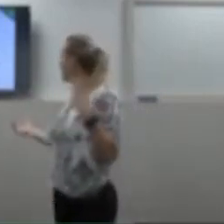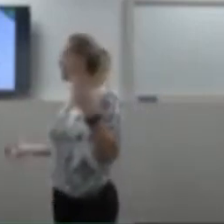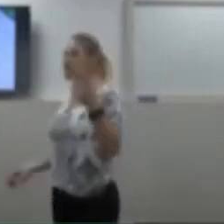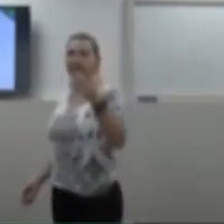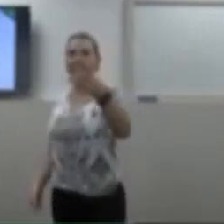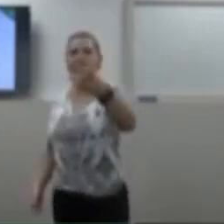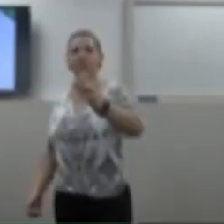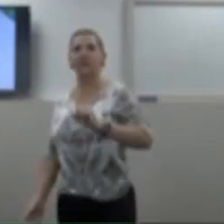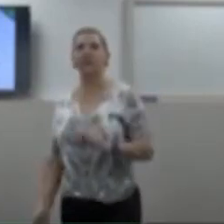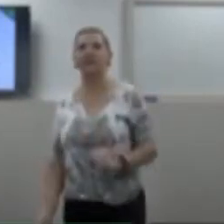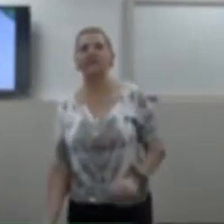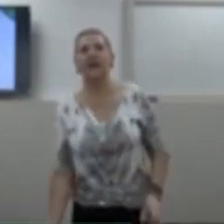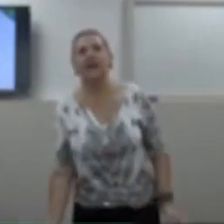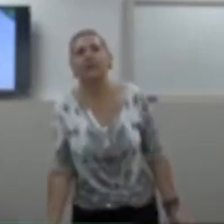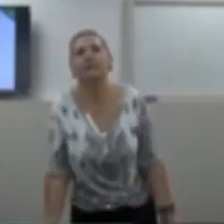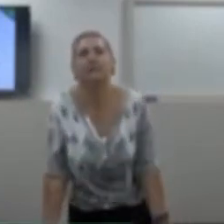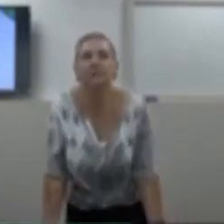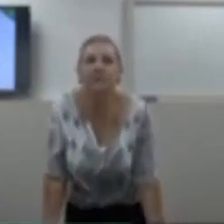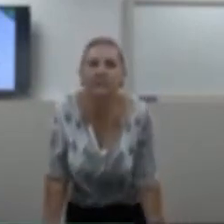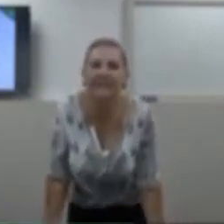cento, dezena e quinzena. Ah,